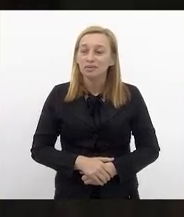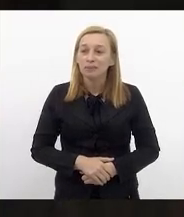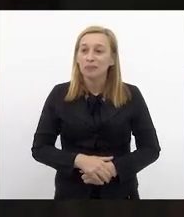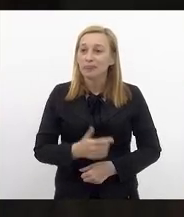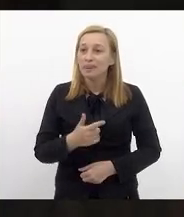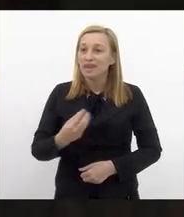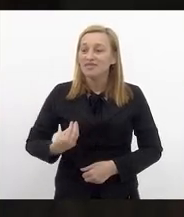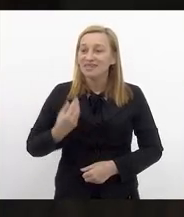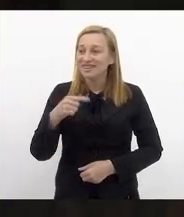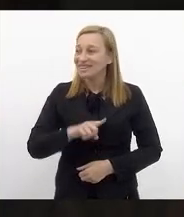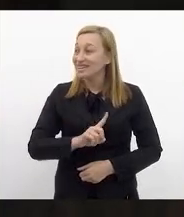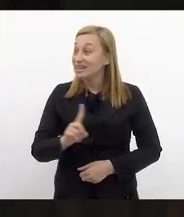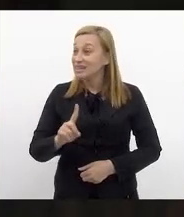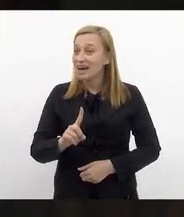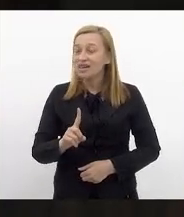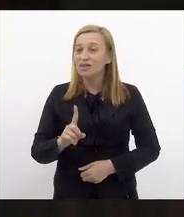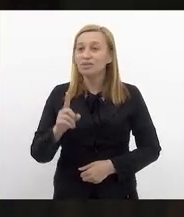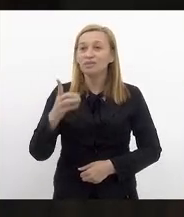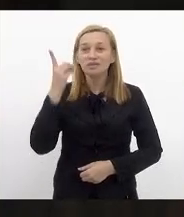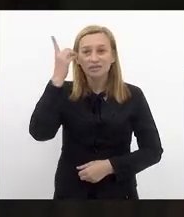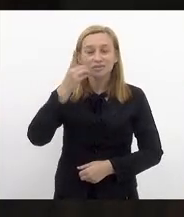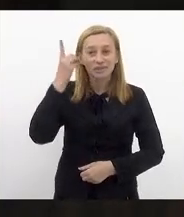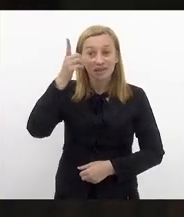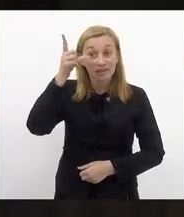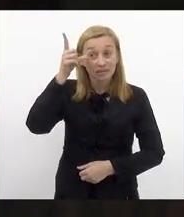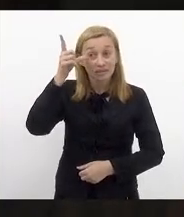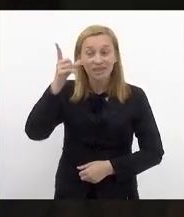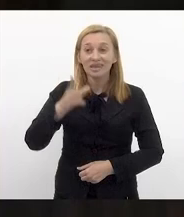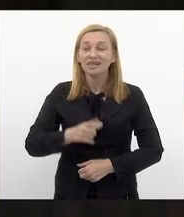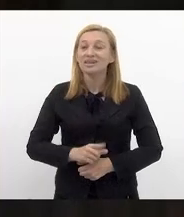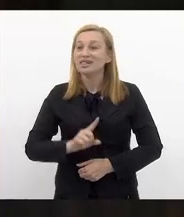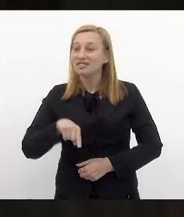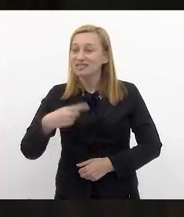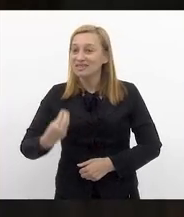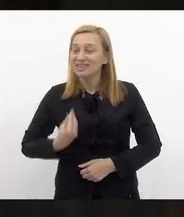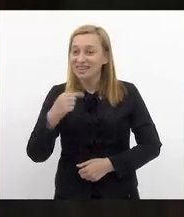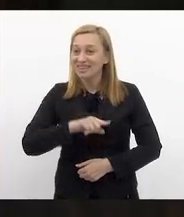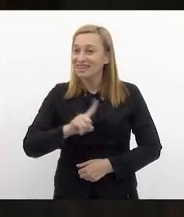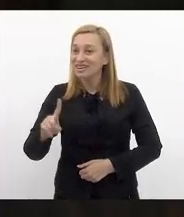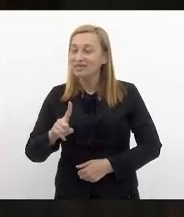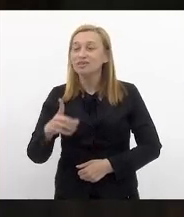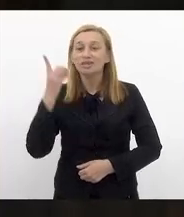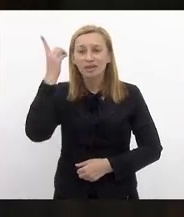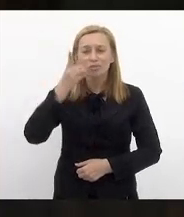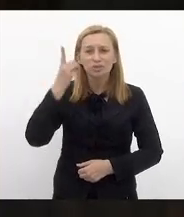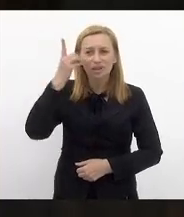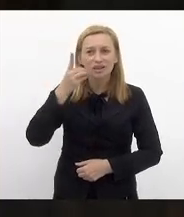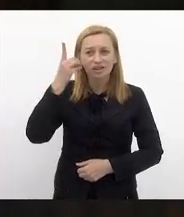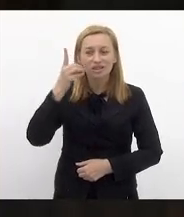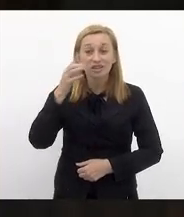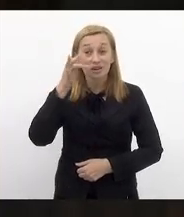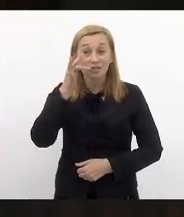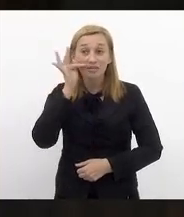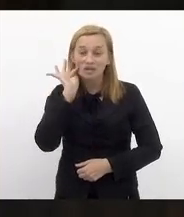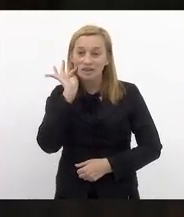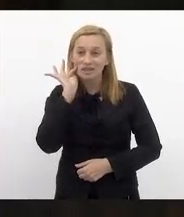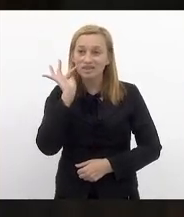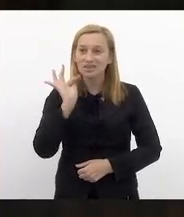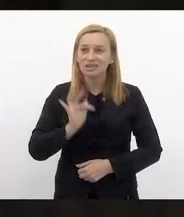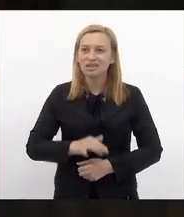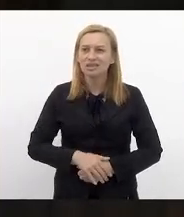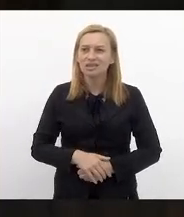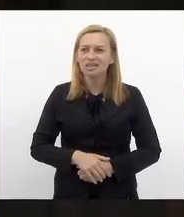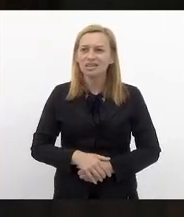Não se encontrando presente, nobre deputada Lucinha. Não se encontrando presente, o nobre deputado Flávio Serafim.